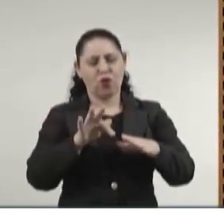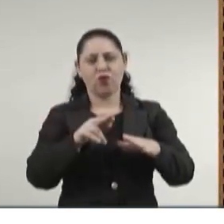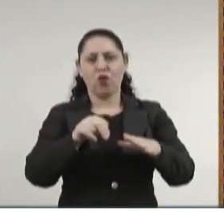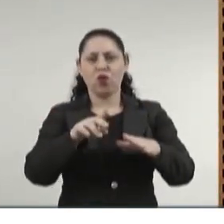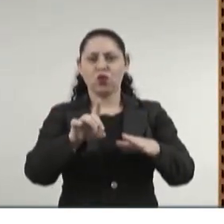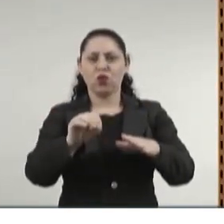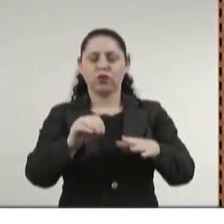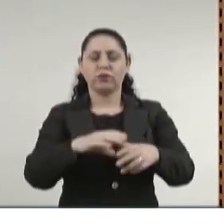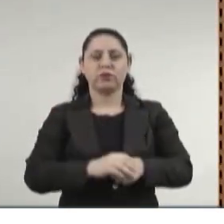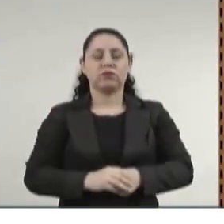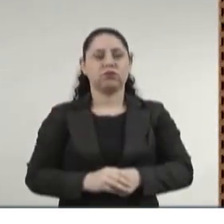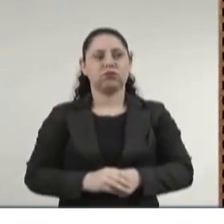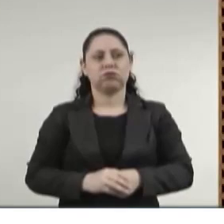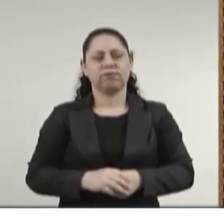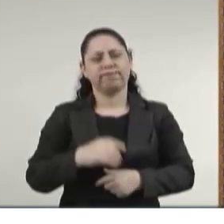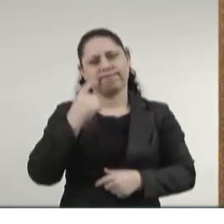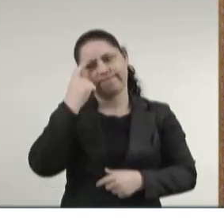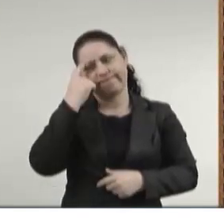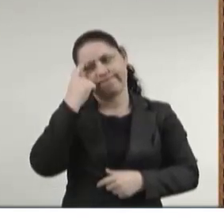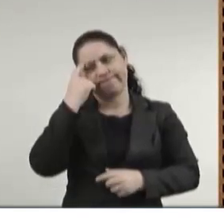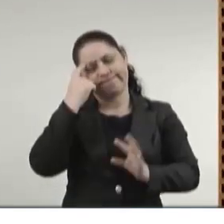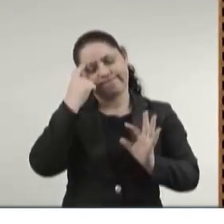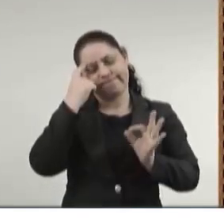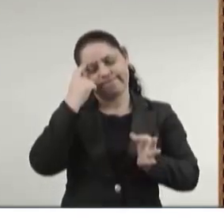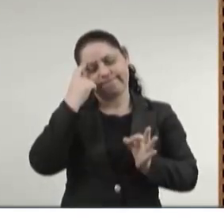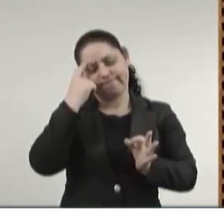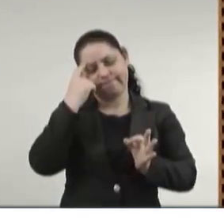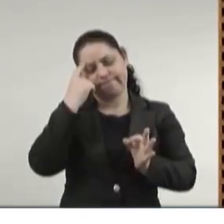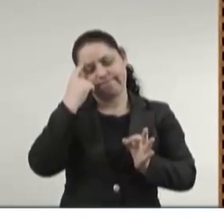se não me falha a memória,